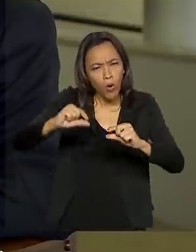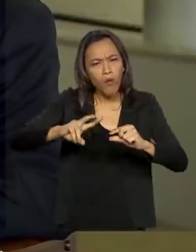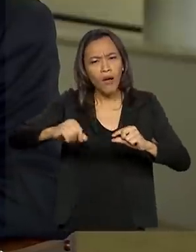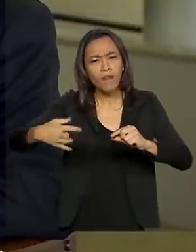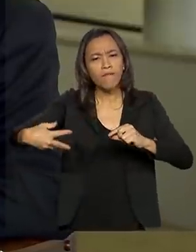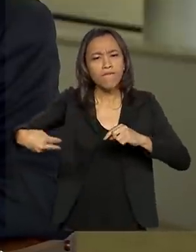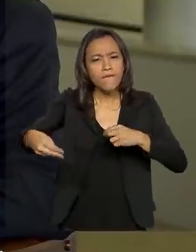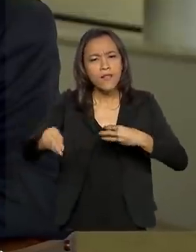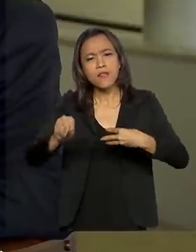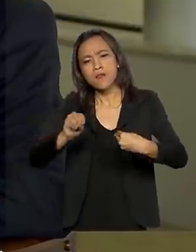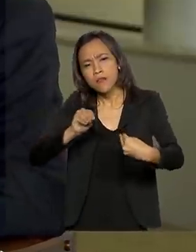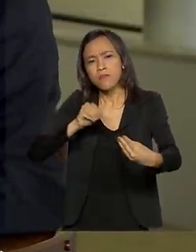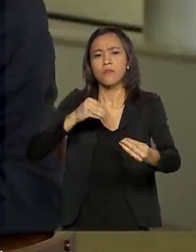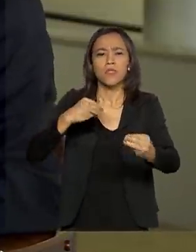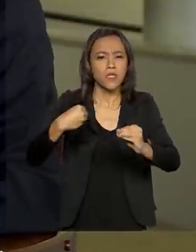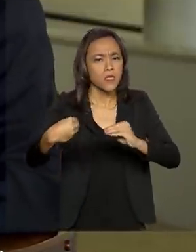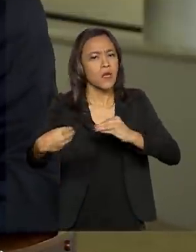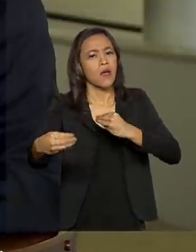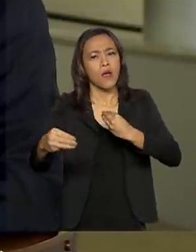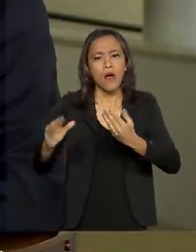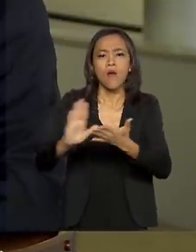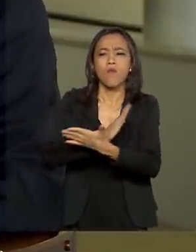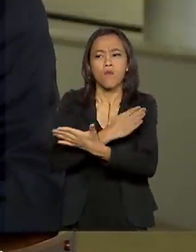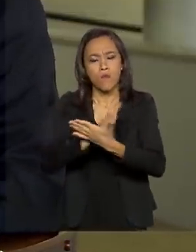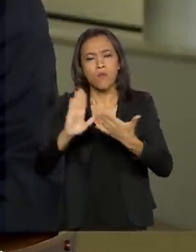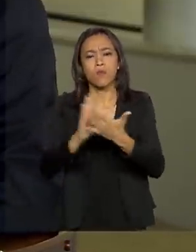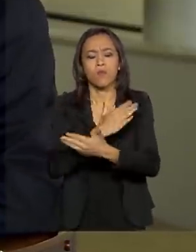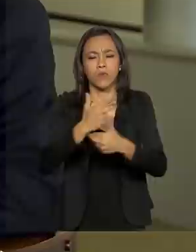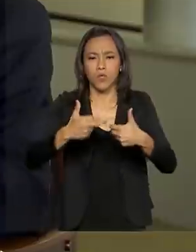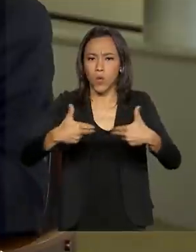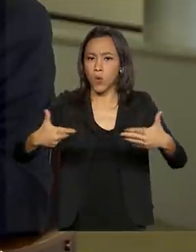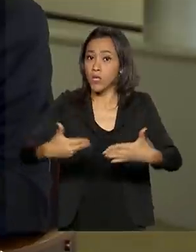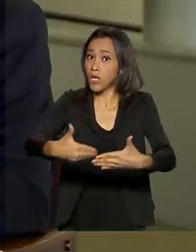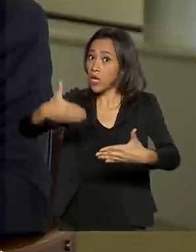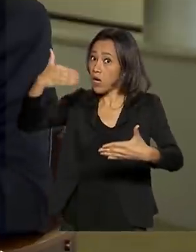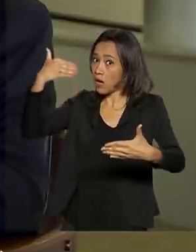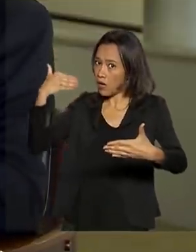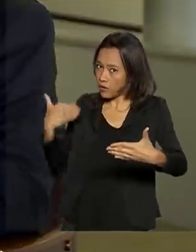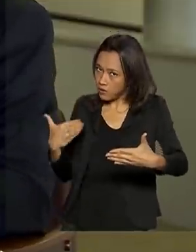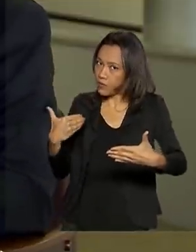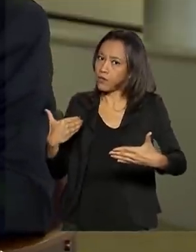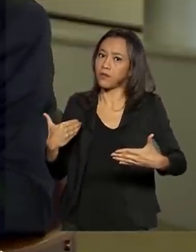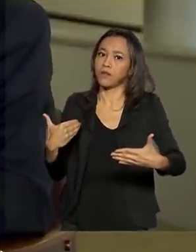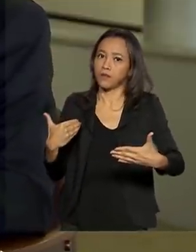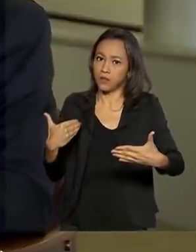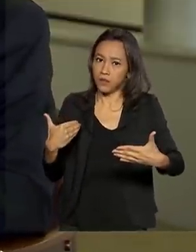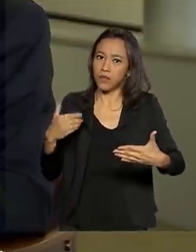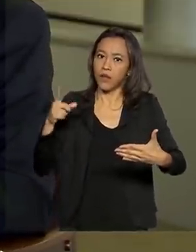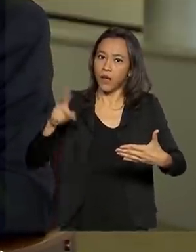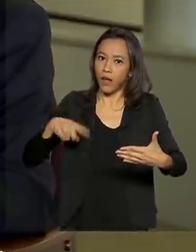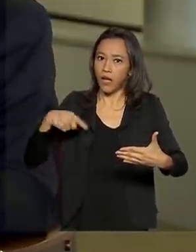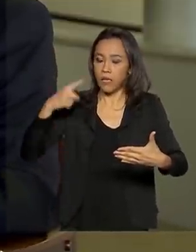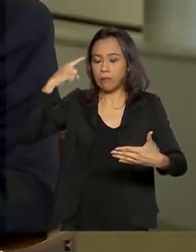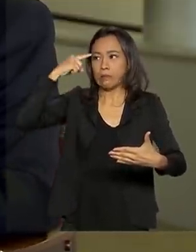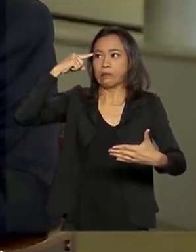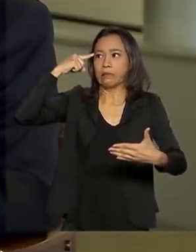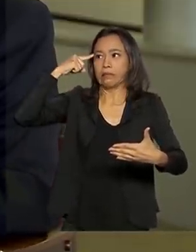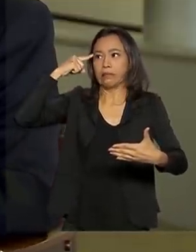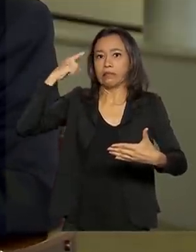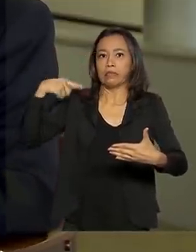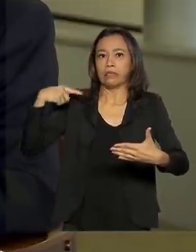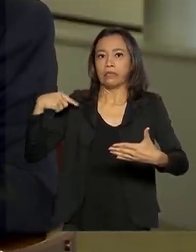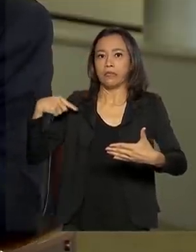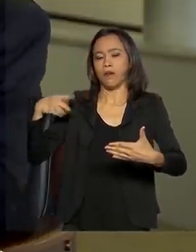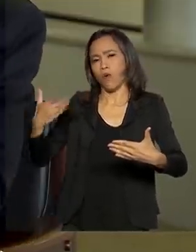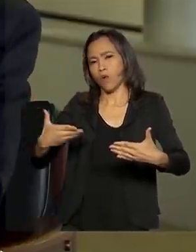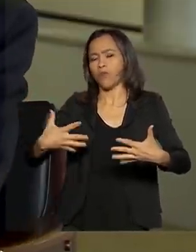sendo flexibilizadas algumas convicções que inicialmente dominaram a maioria dos especialistas. Mas